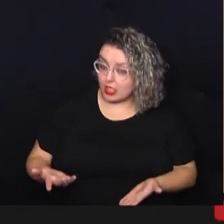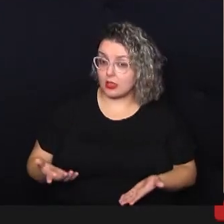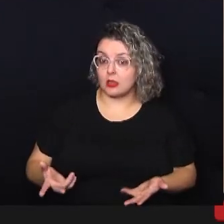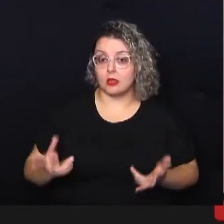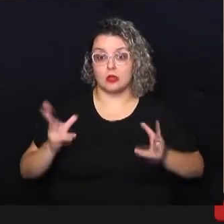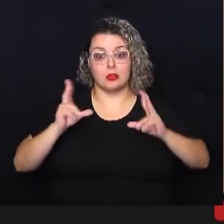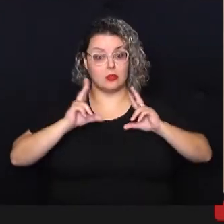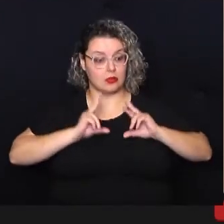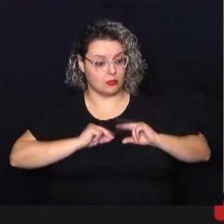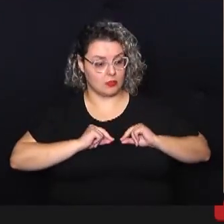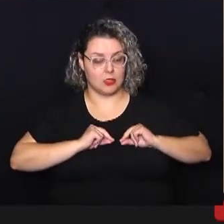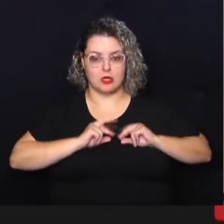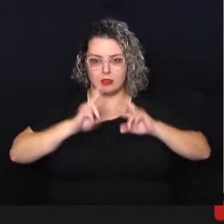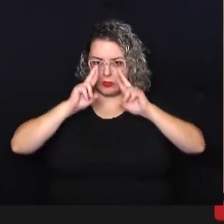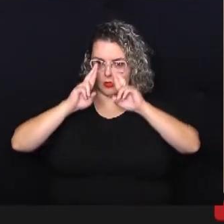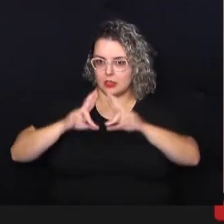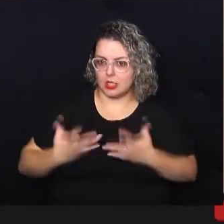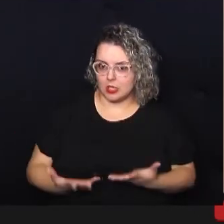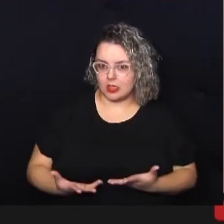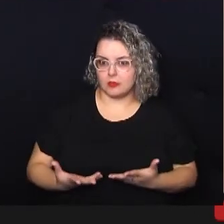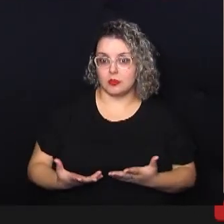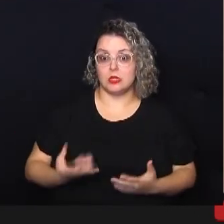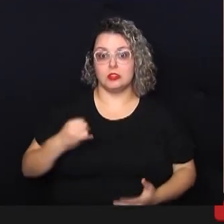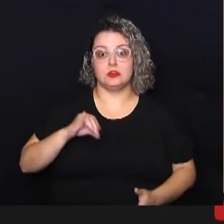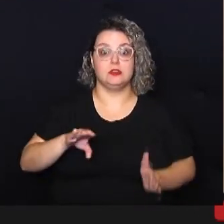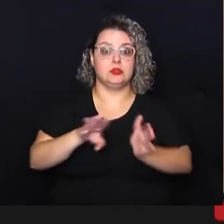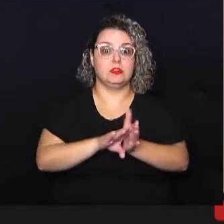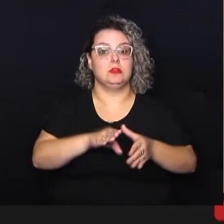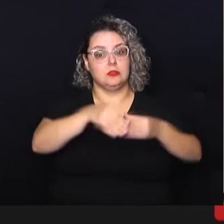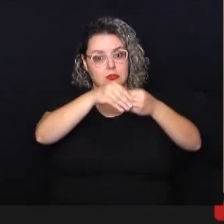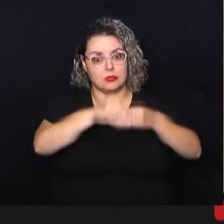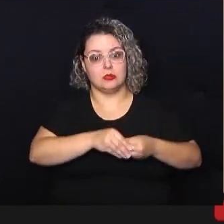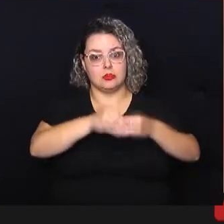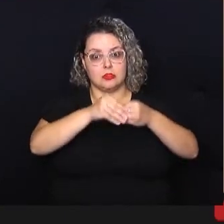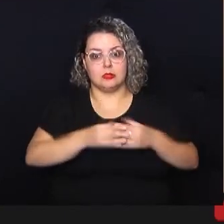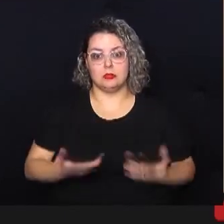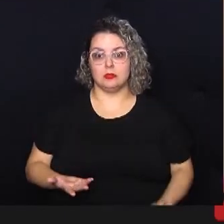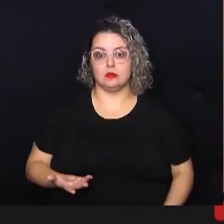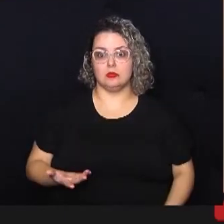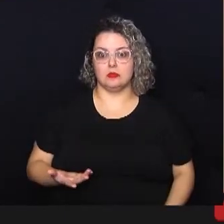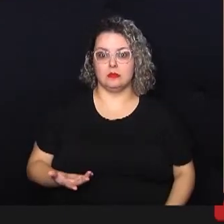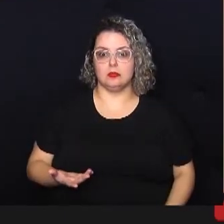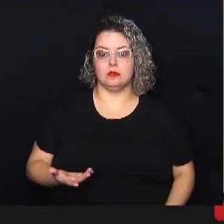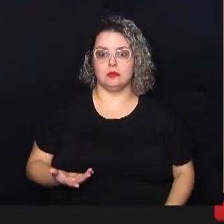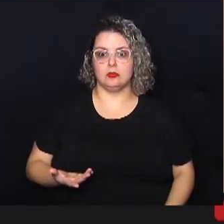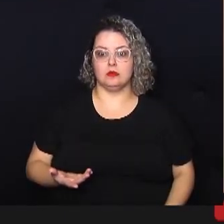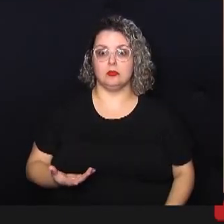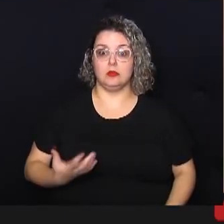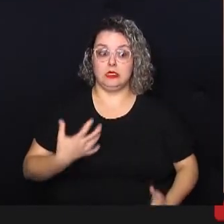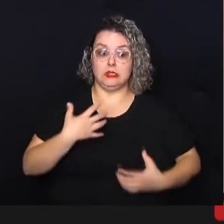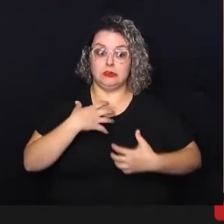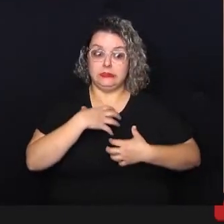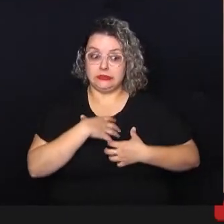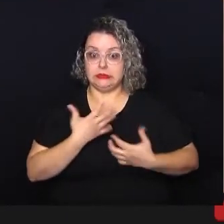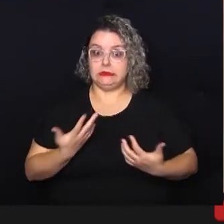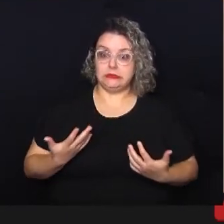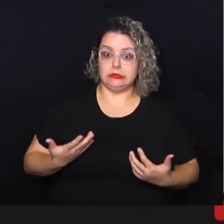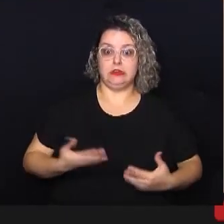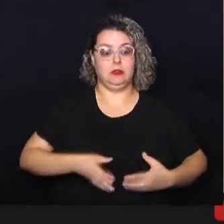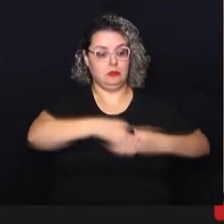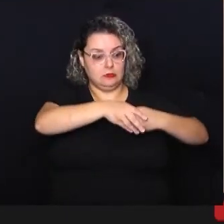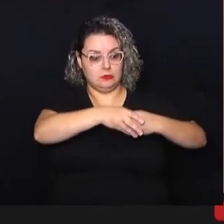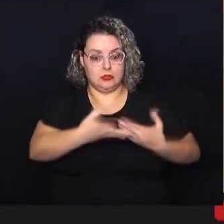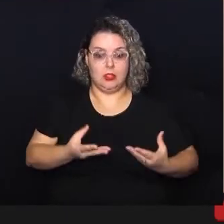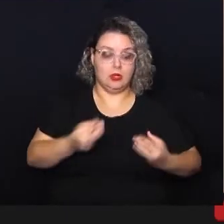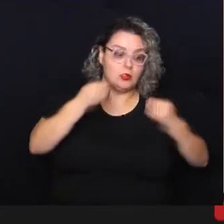mesmo respeito do que você. Se eu chegar para te cumprimentar, né? Eu vou sentir você, né? Vamos ver se eu vou te cumprimentar com a mão,